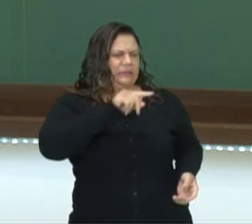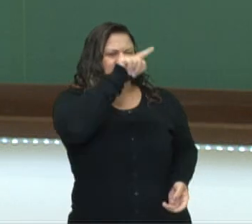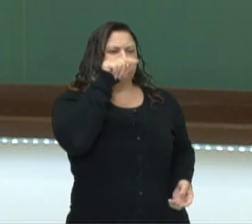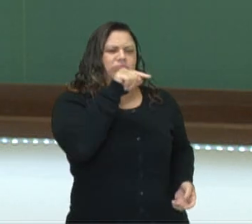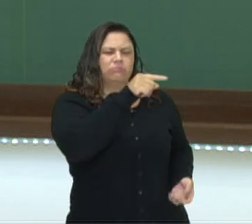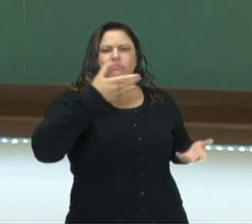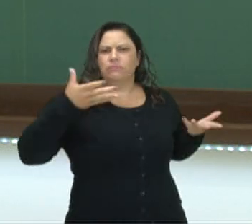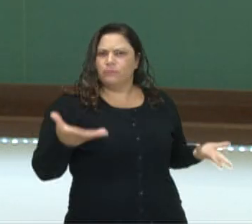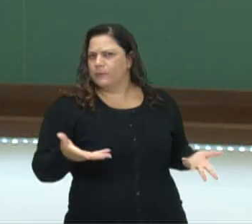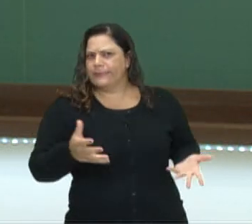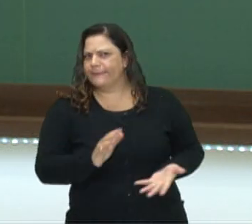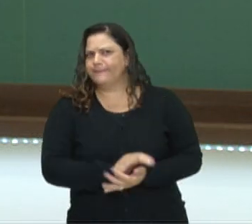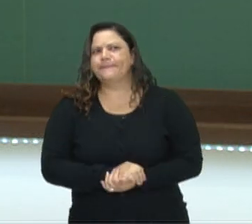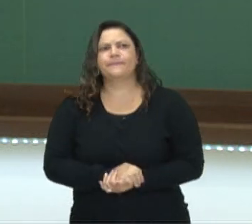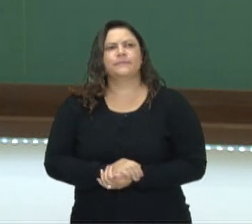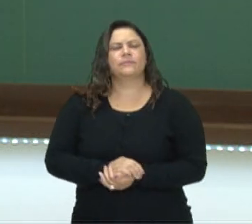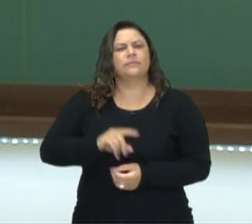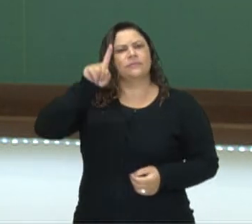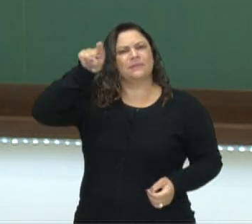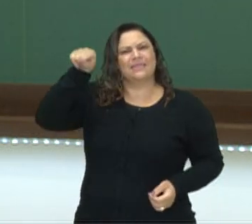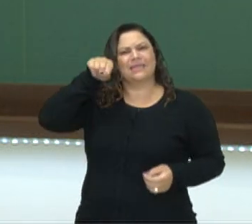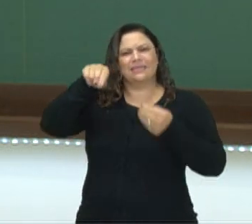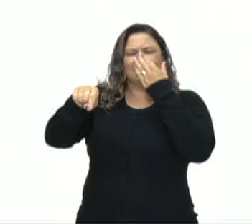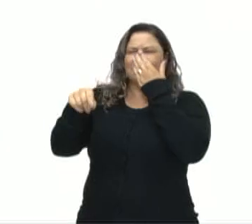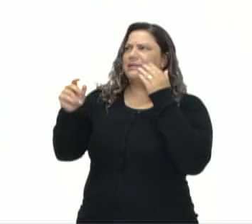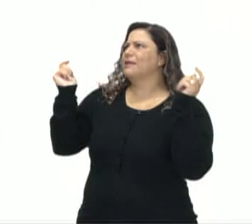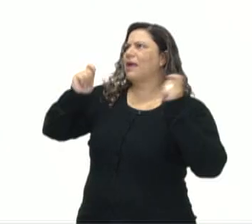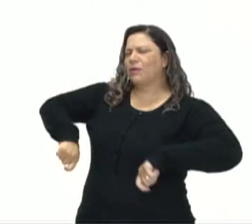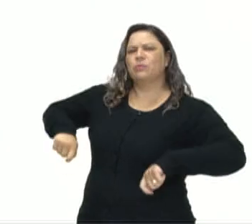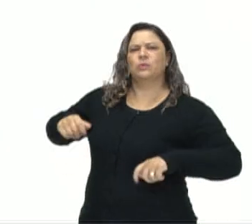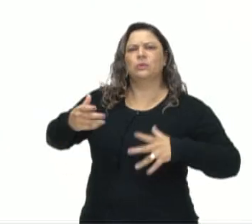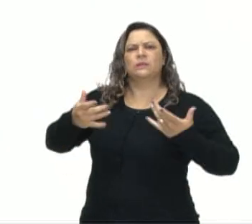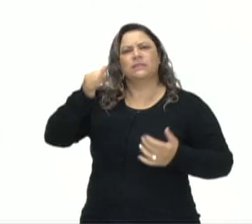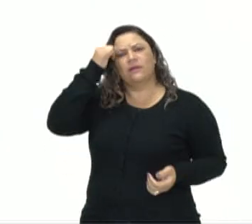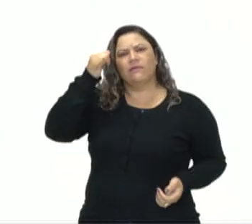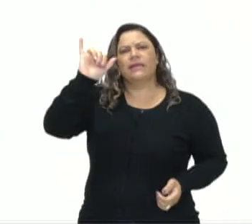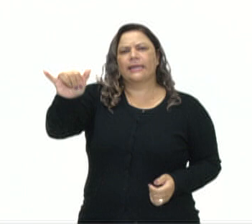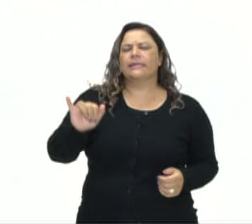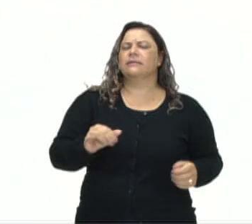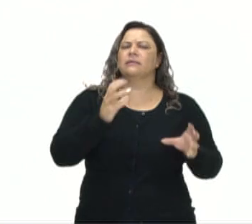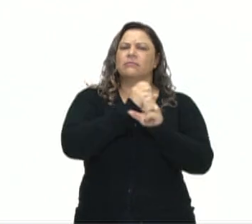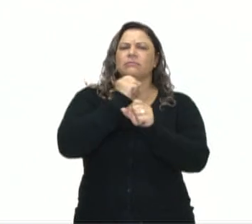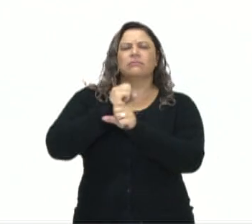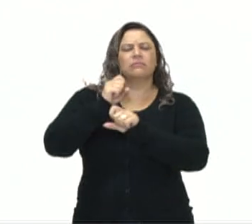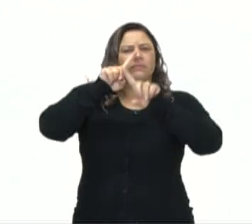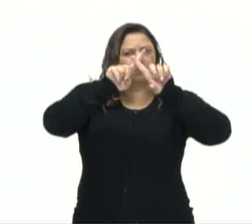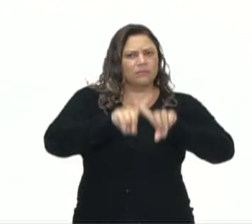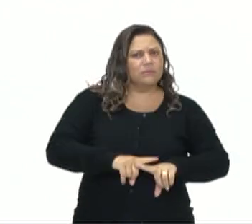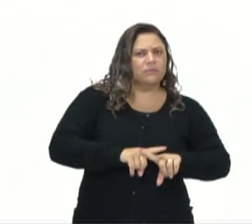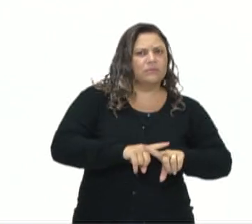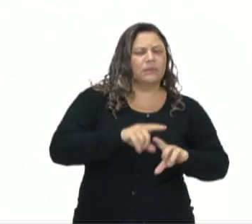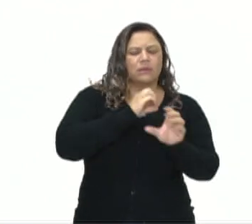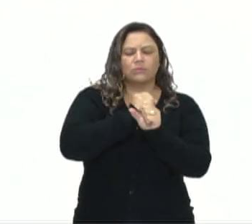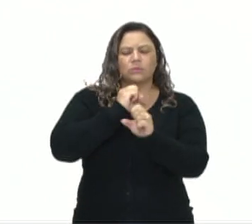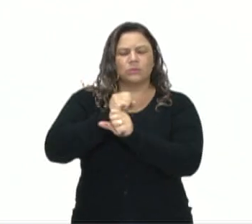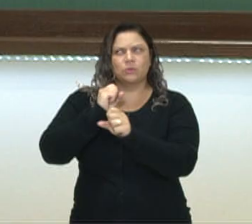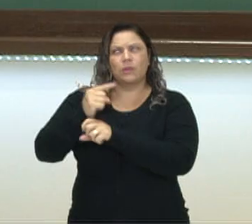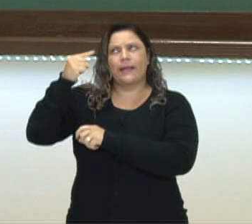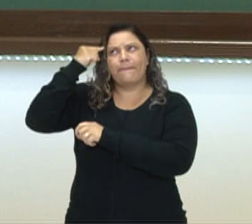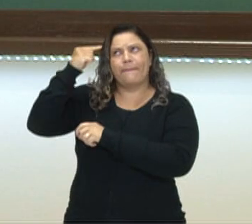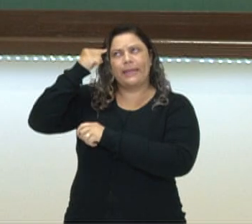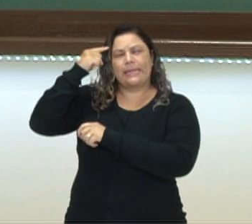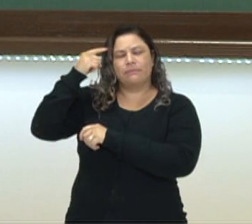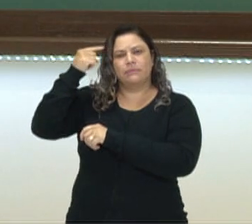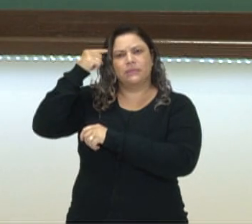que é? Vamos ver. Será que é possível evitar algumas contas de multiplicação e fazer o cálculo mental?